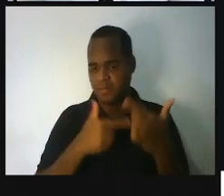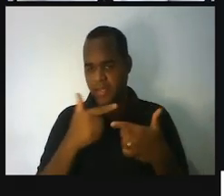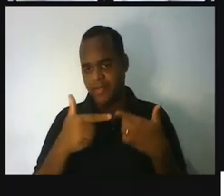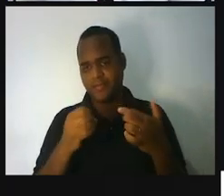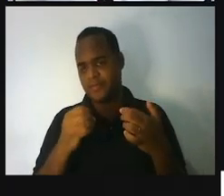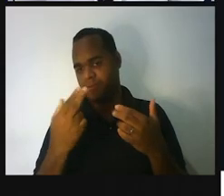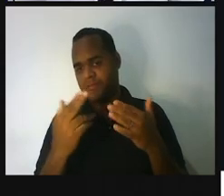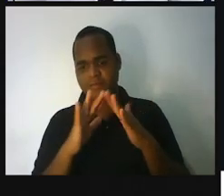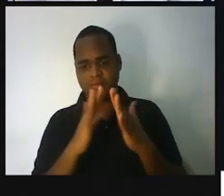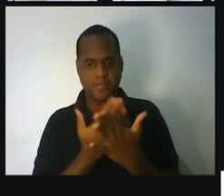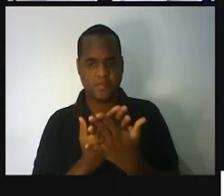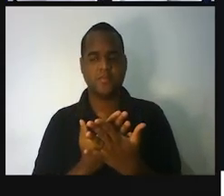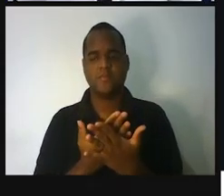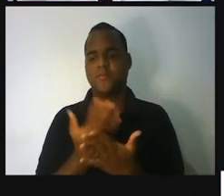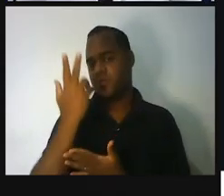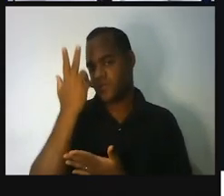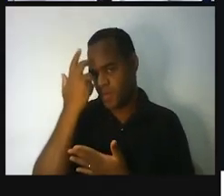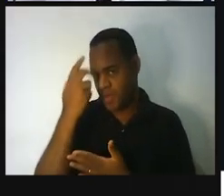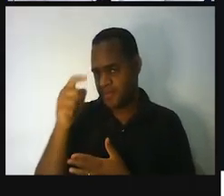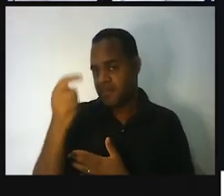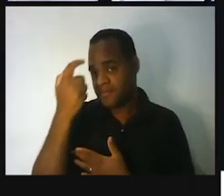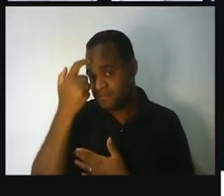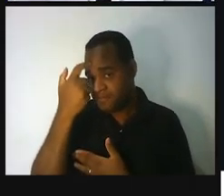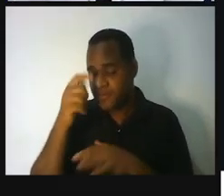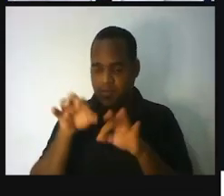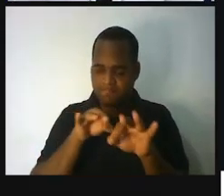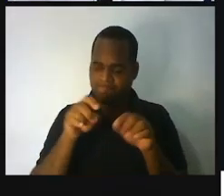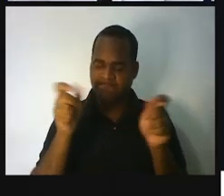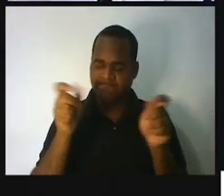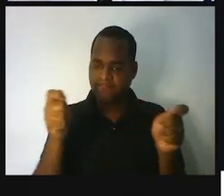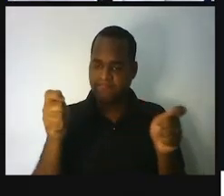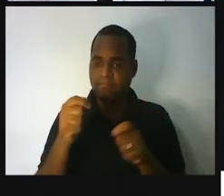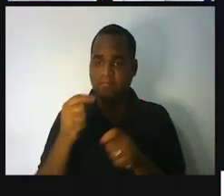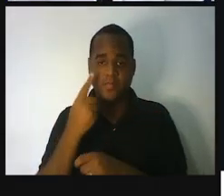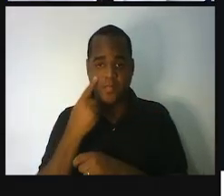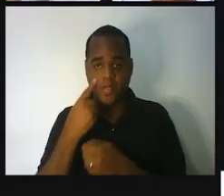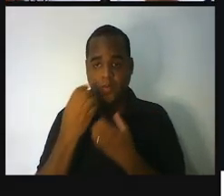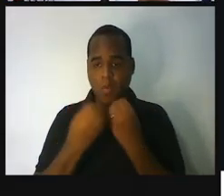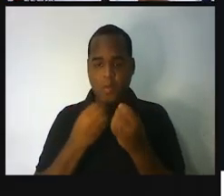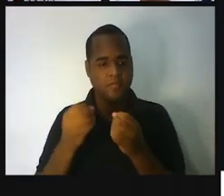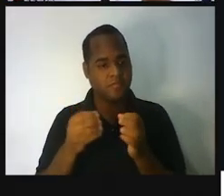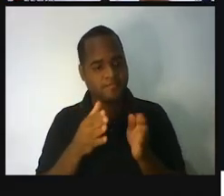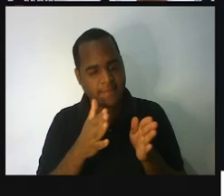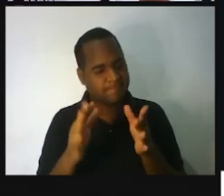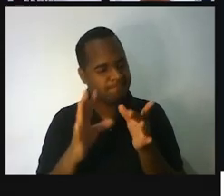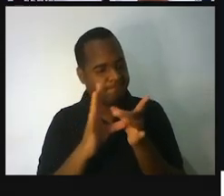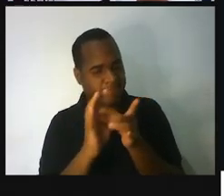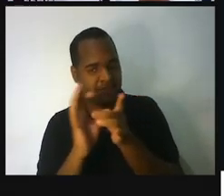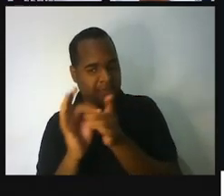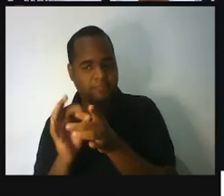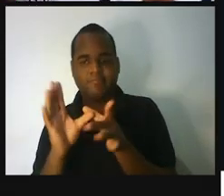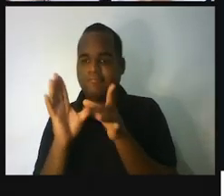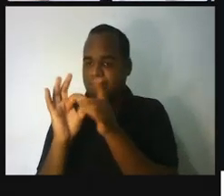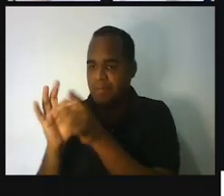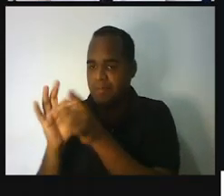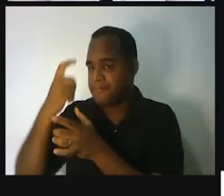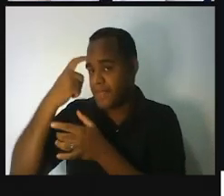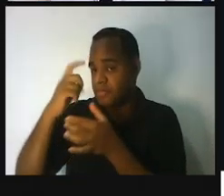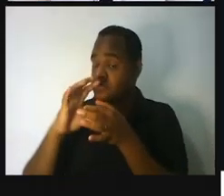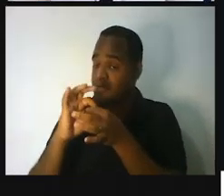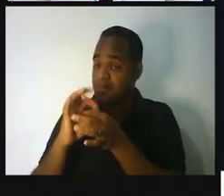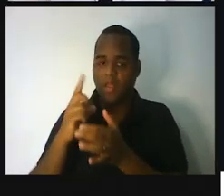escola, é bem comum sua mente construir pares nesse caminho. Tipo assim,